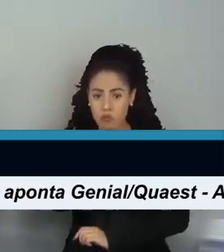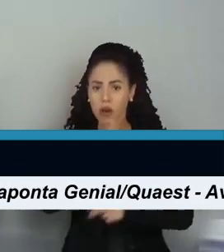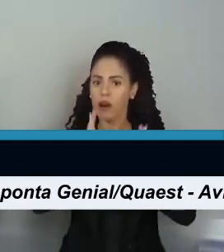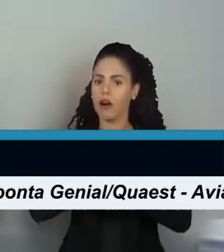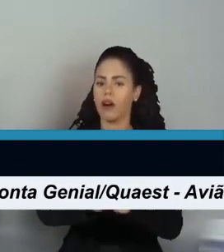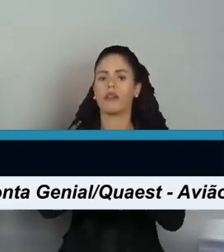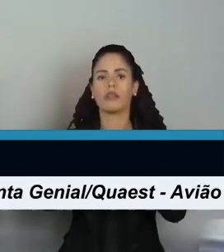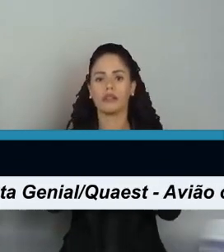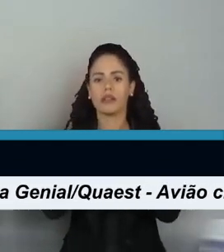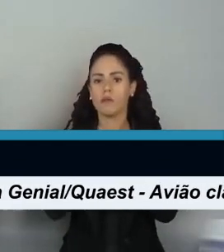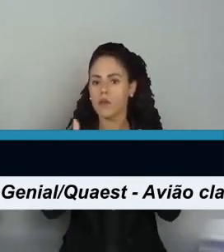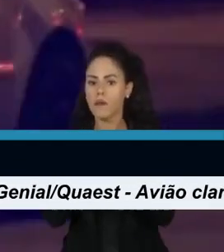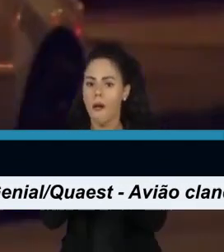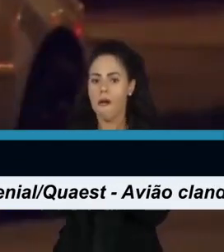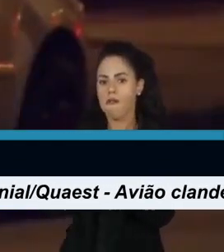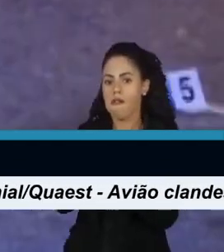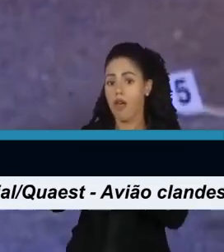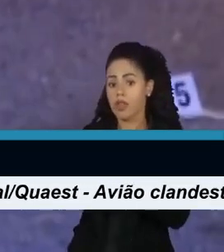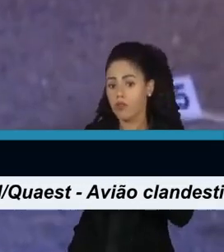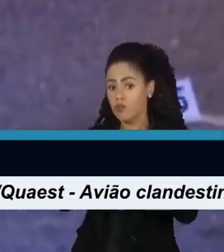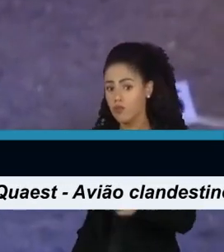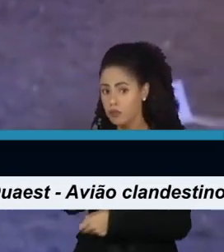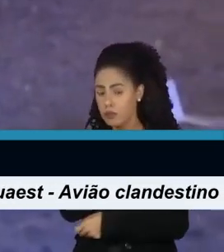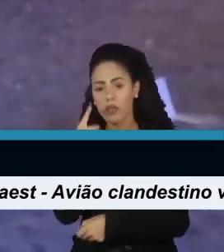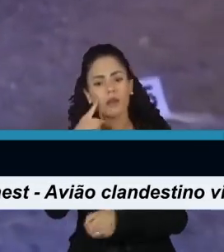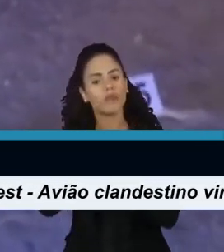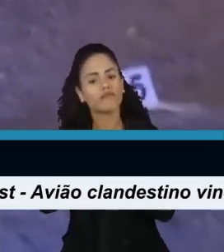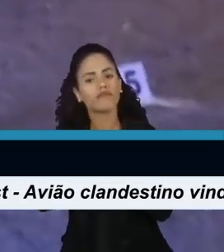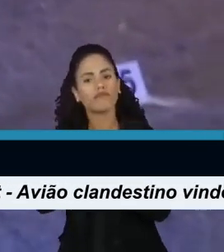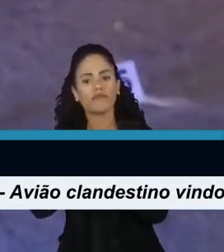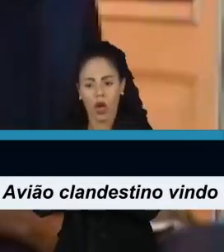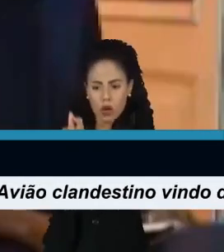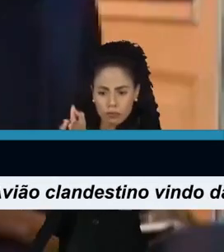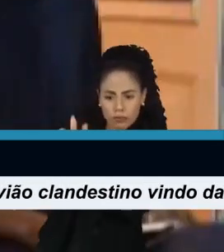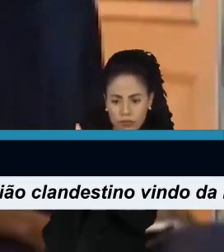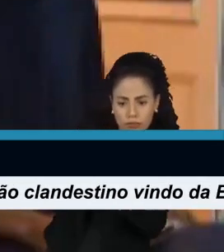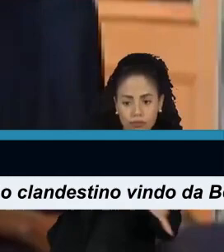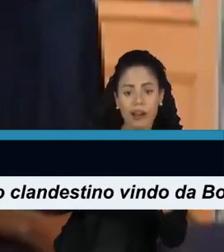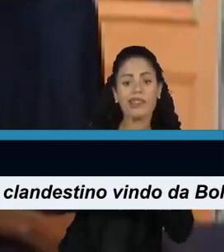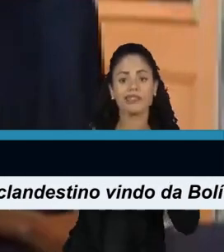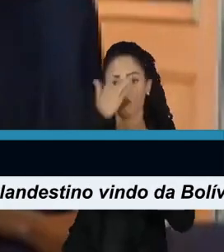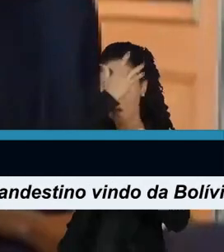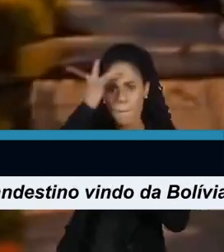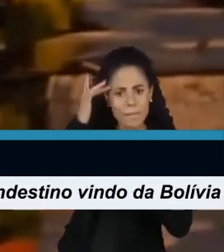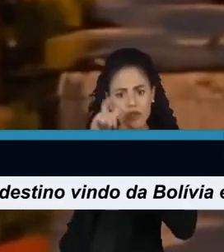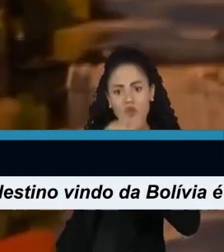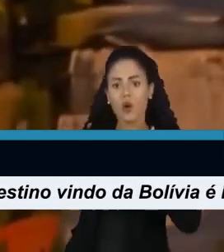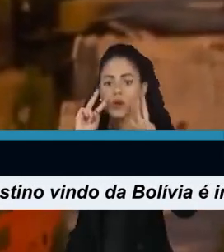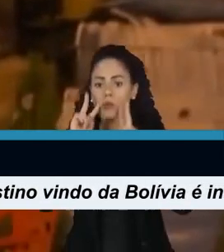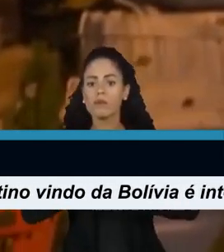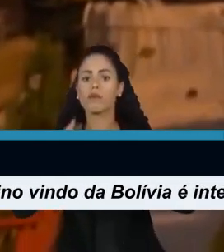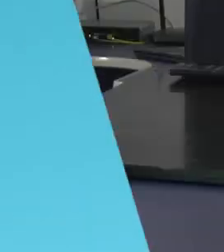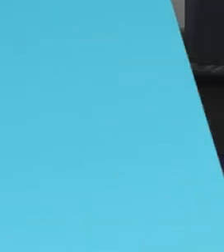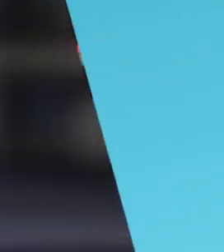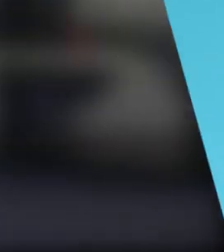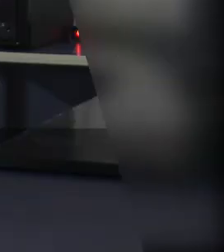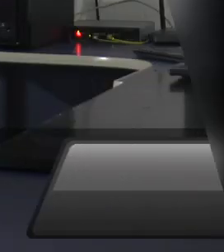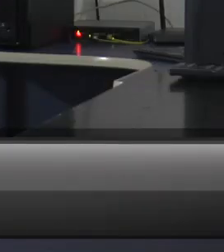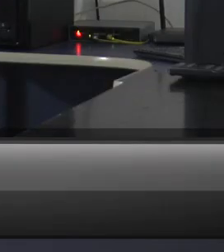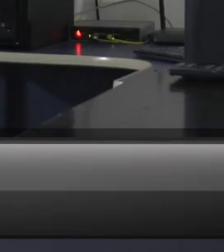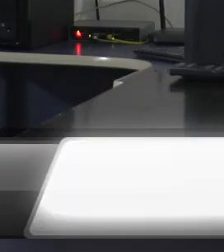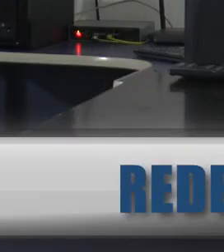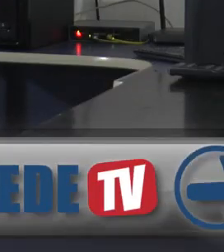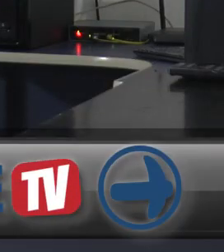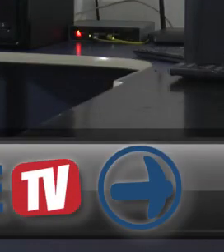e obstrução de justiça. Ao longo da investigação, 5 testemunhas do caso foram assassinadas.